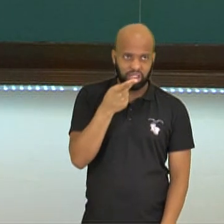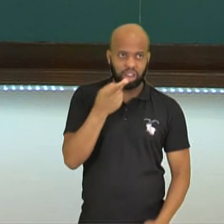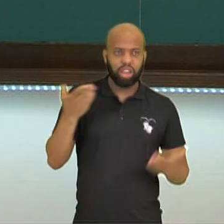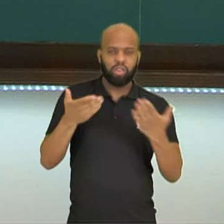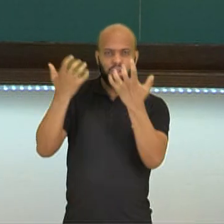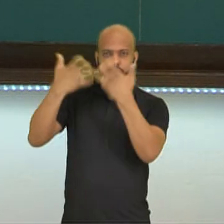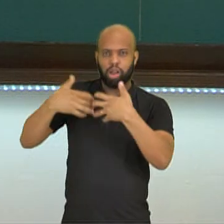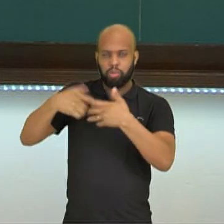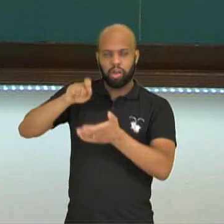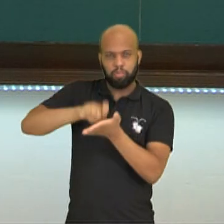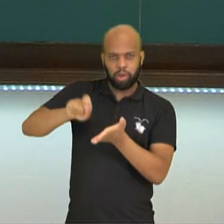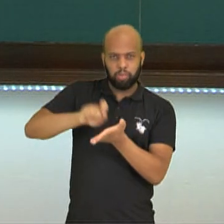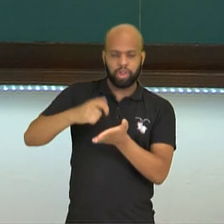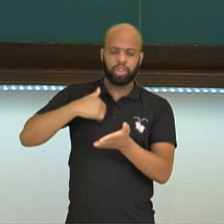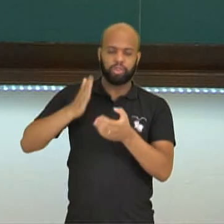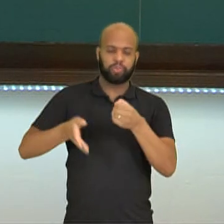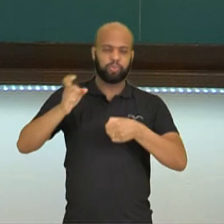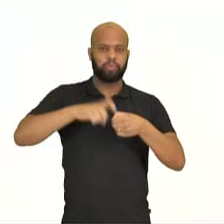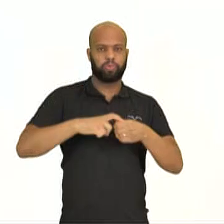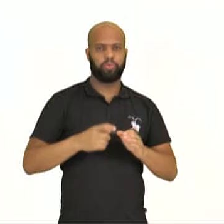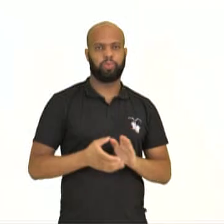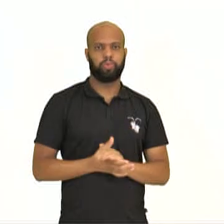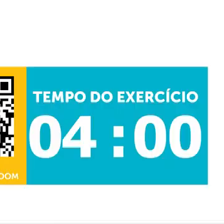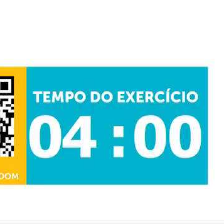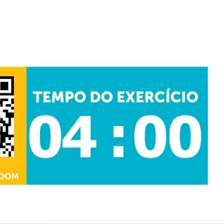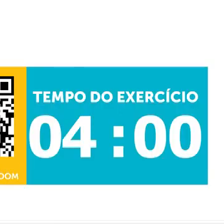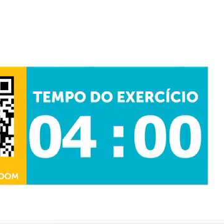deixar vocês refletirem um pouco e já retorno.